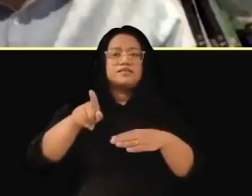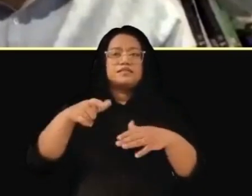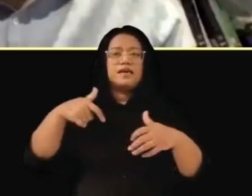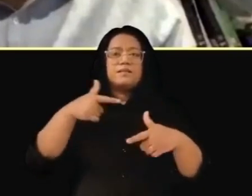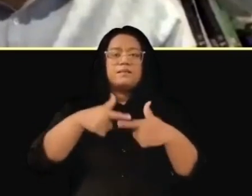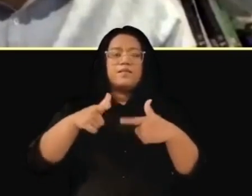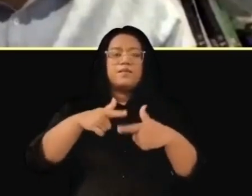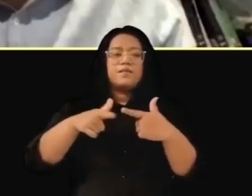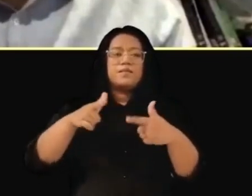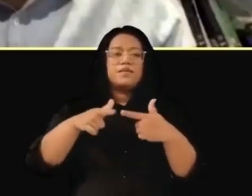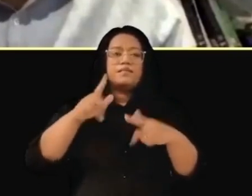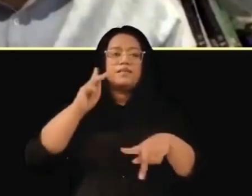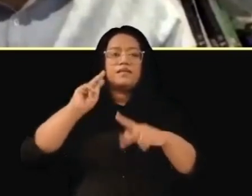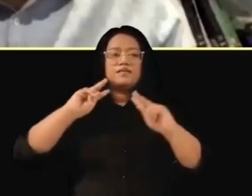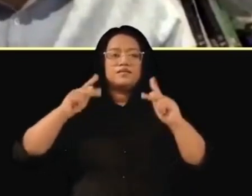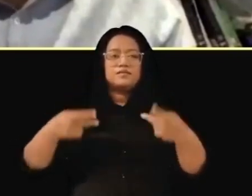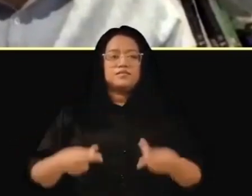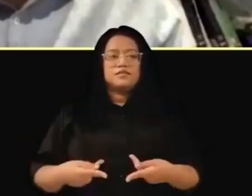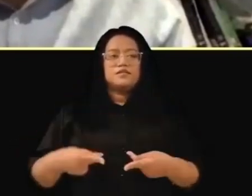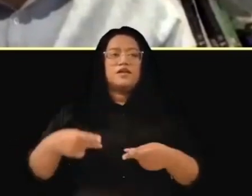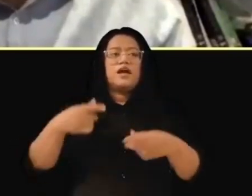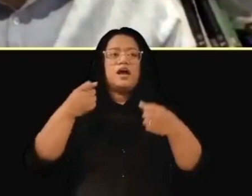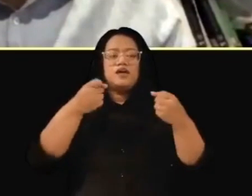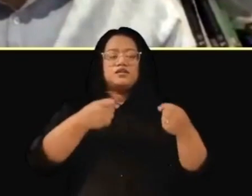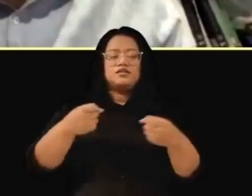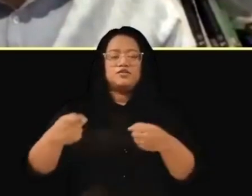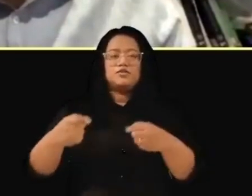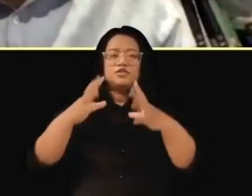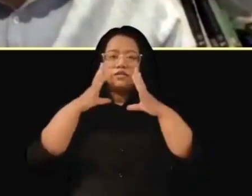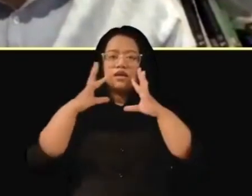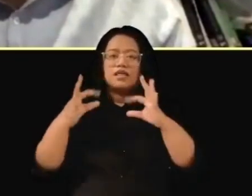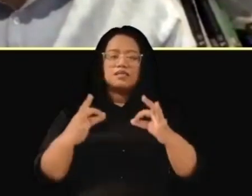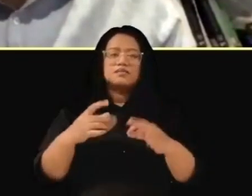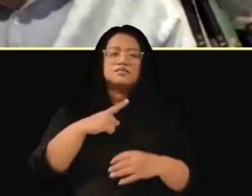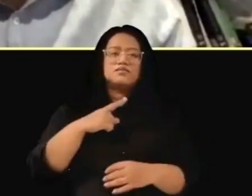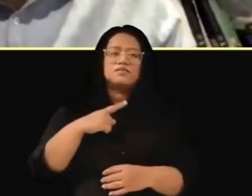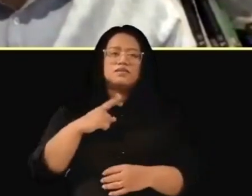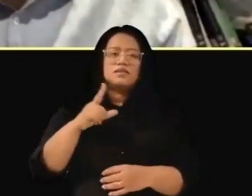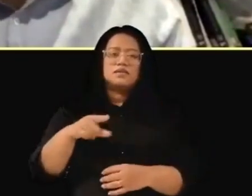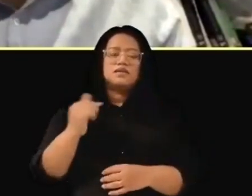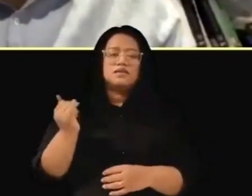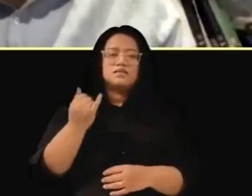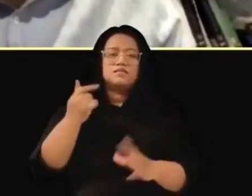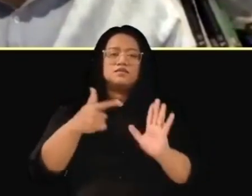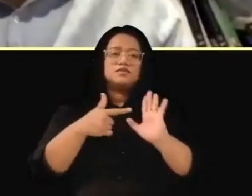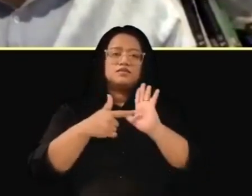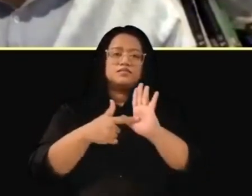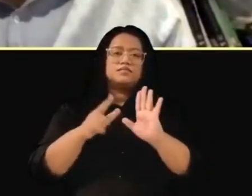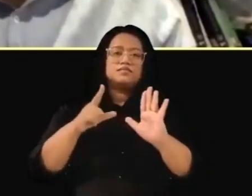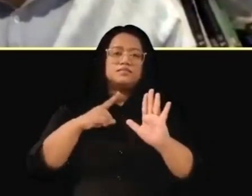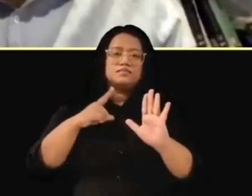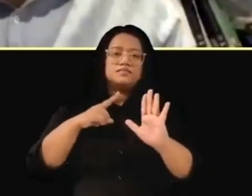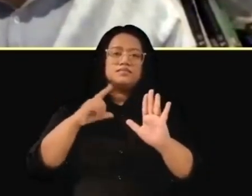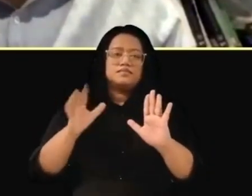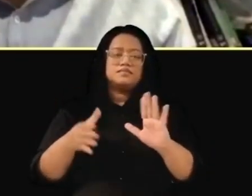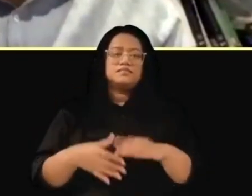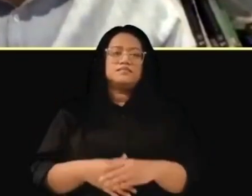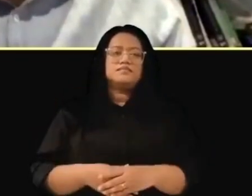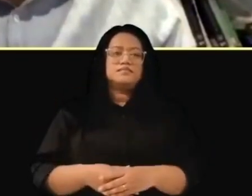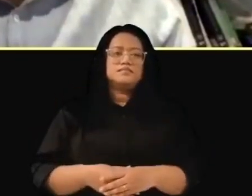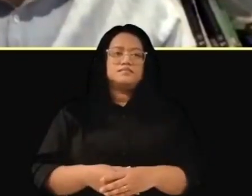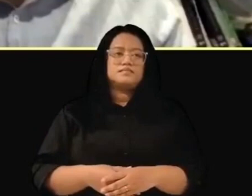e a justiça está atenta aos dramas humanos. Acho que esse é a grande questão que já está posta, né? E eu diria que,